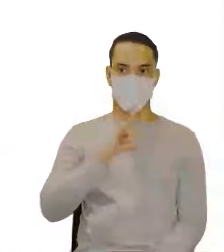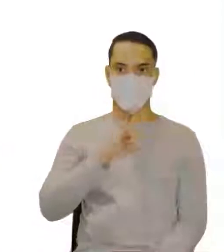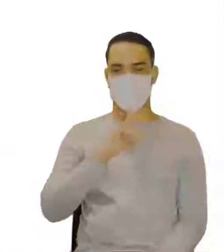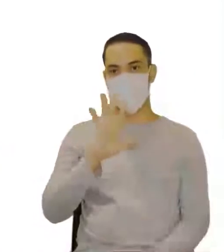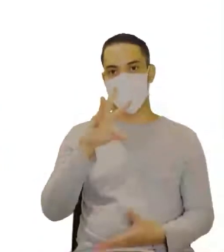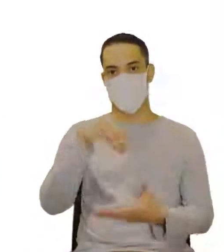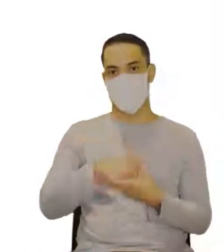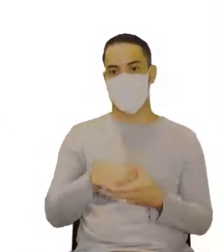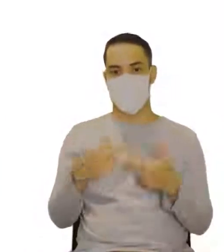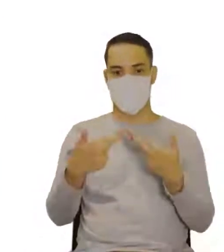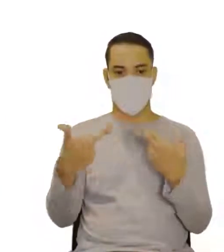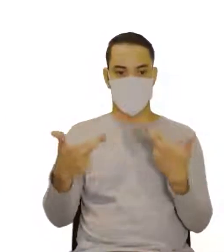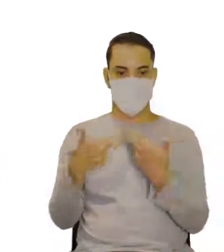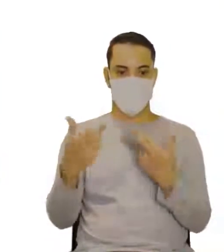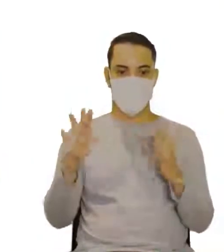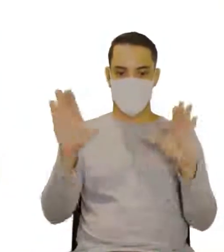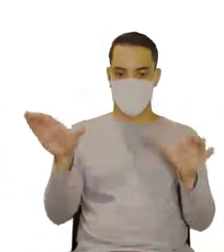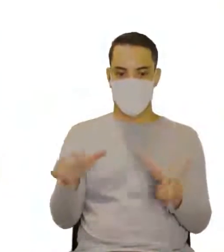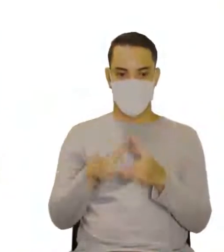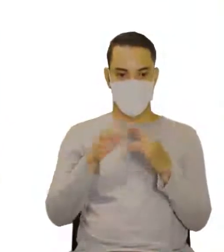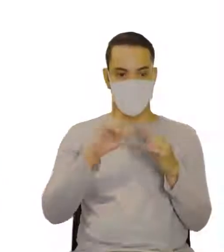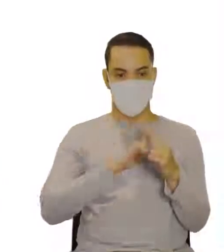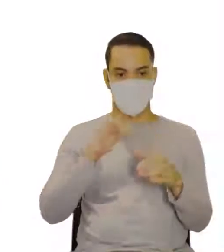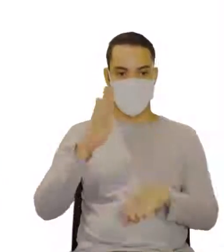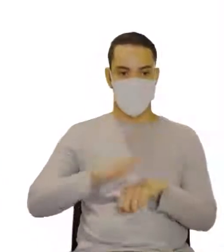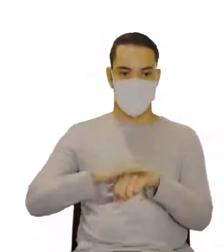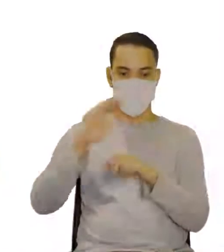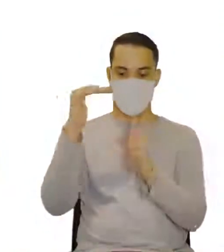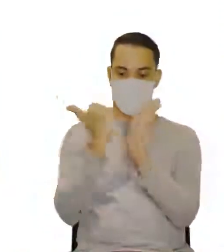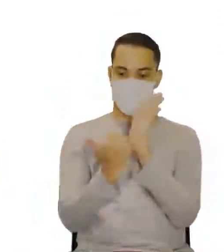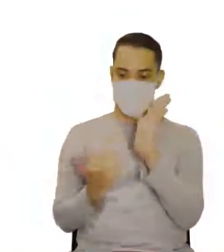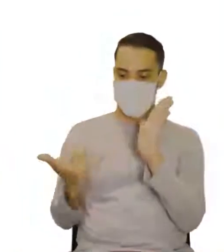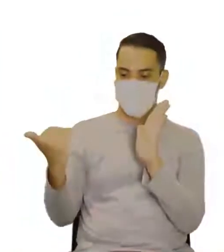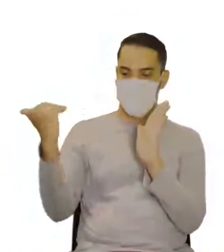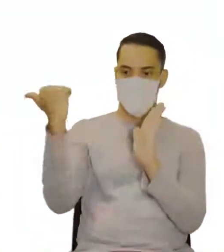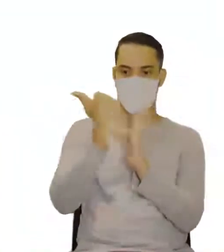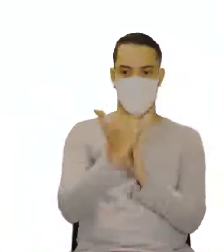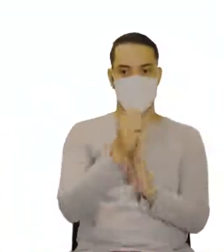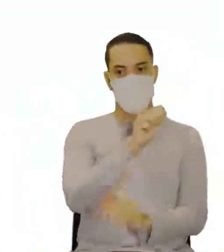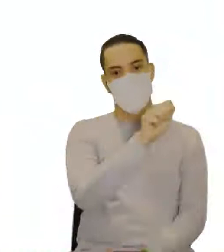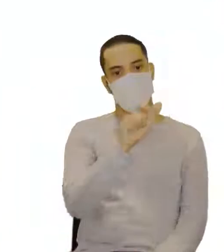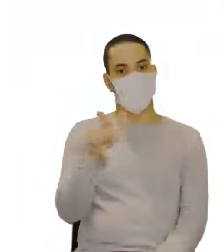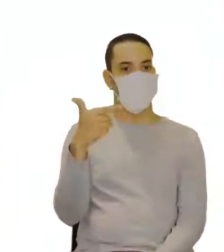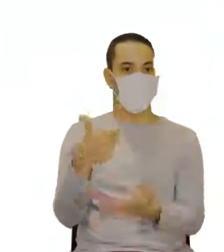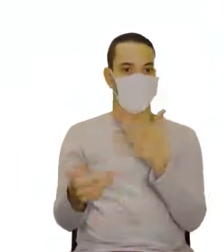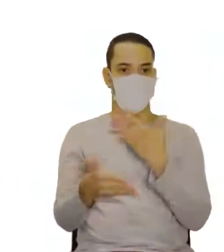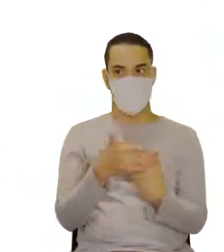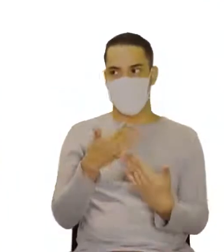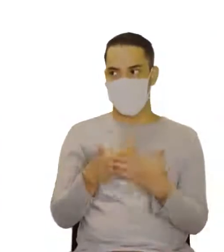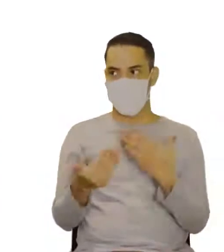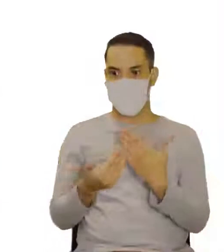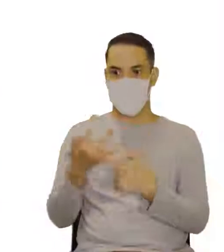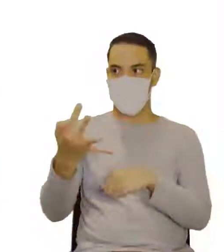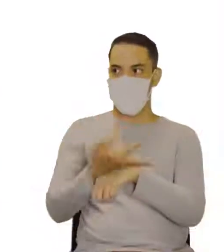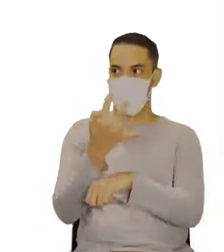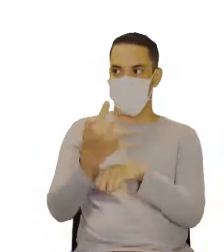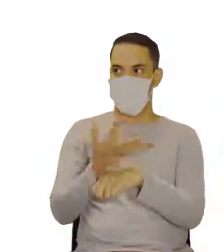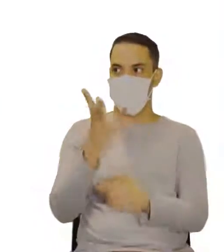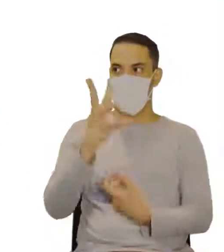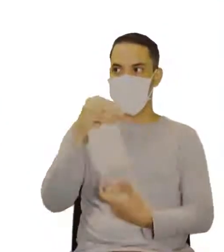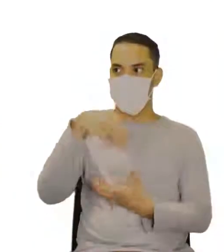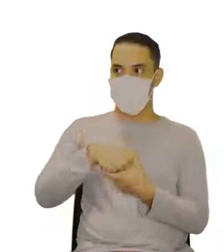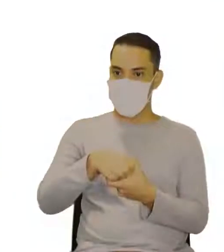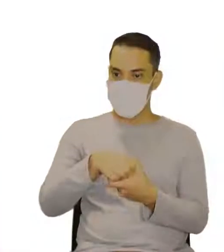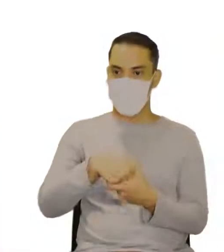resistência interna dos conjuntos, ela é aumentada e ela é maior que qualquer resistência dentro aí